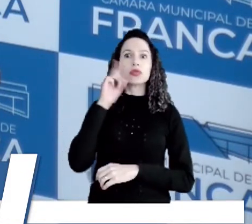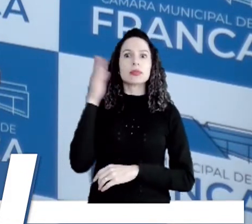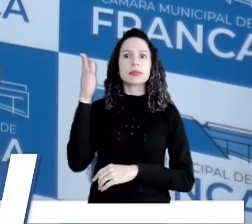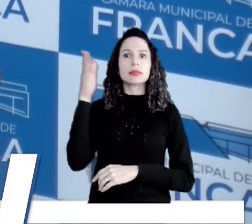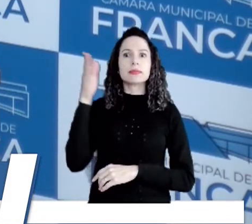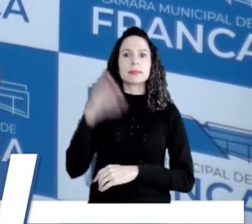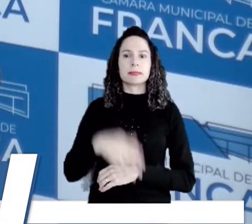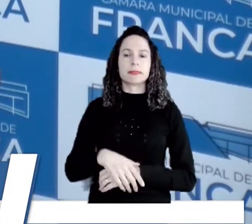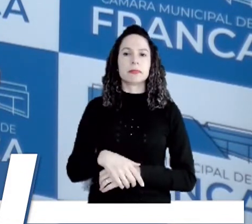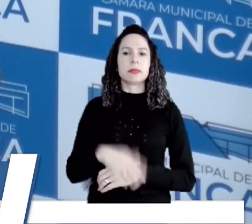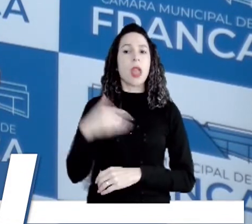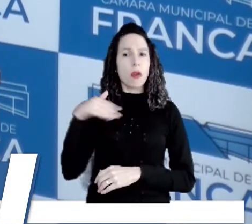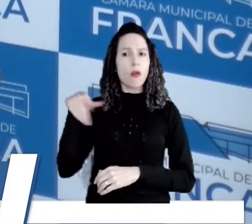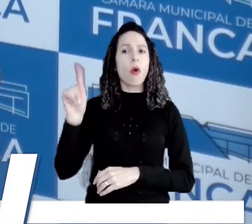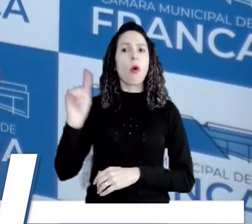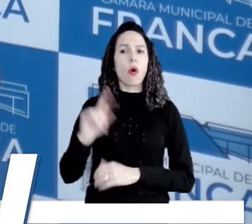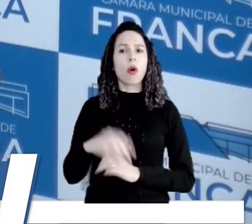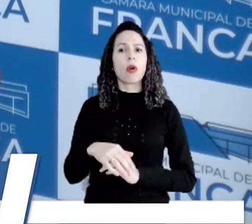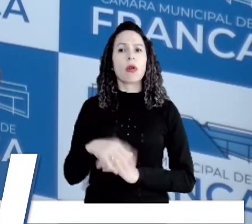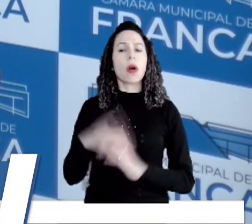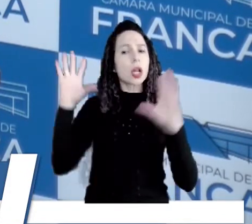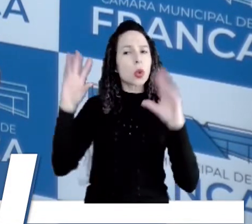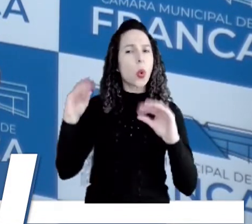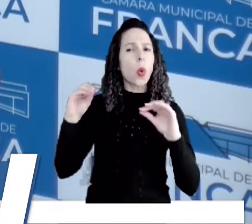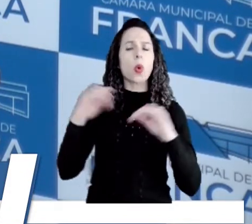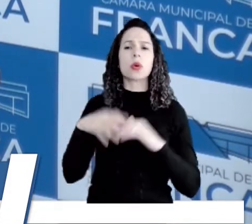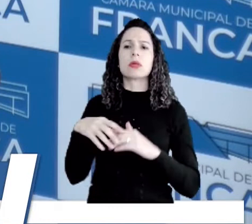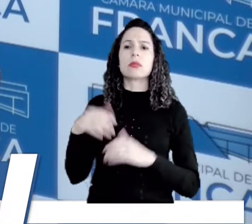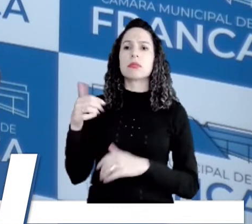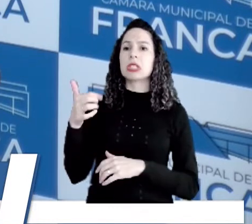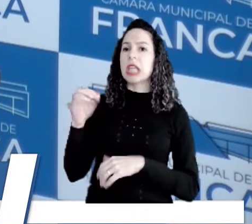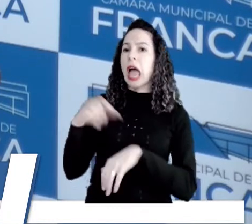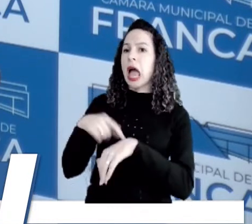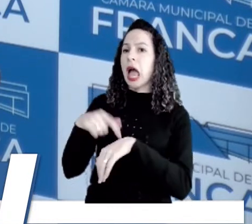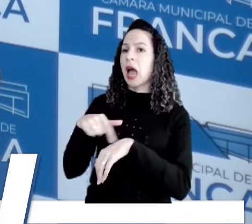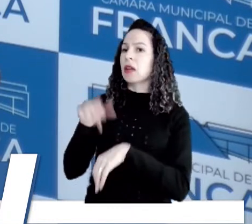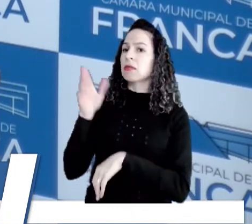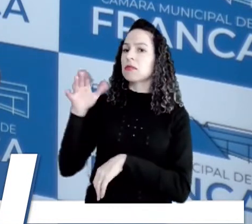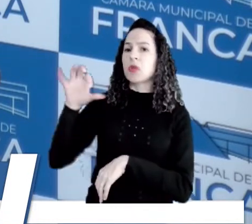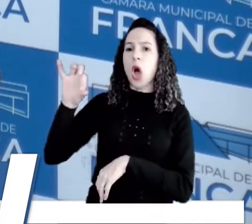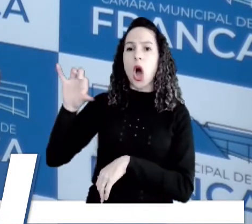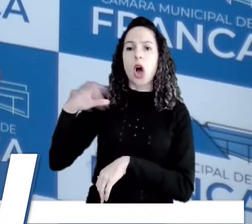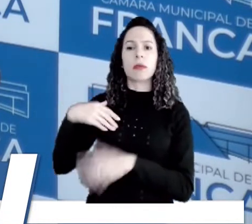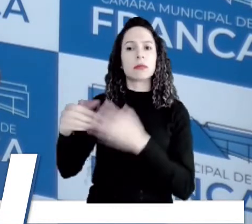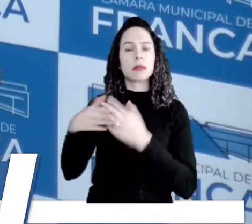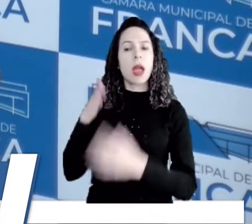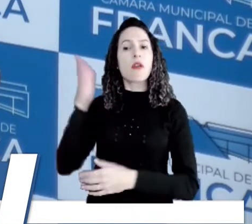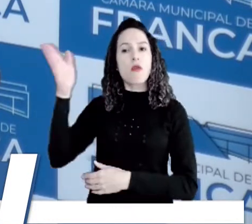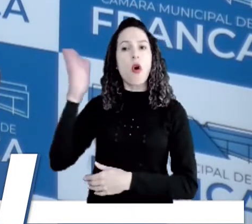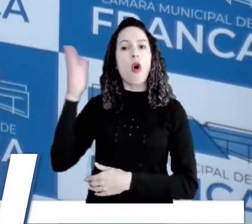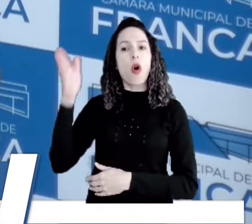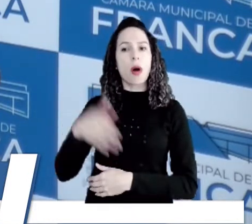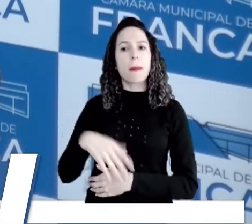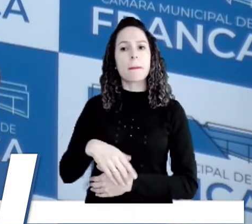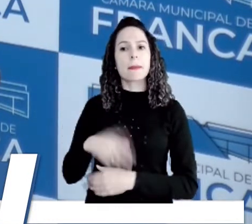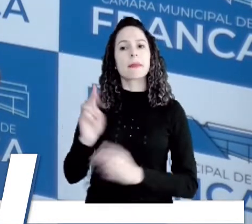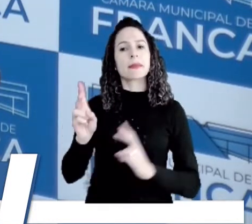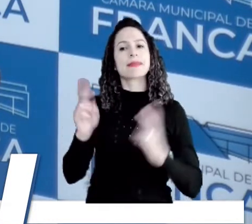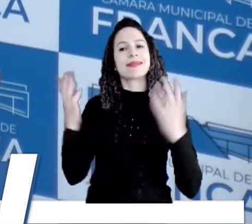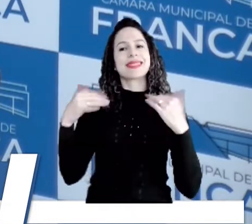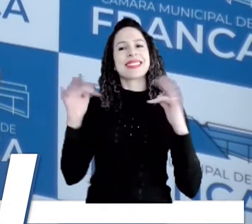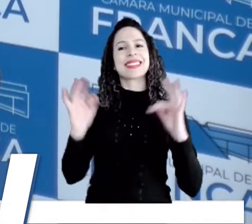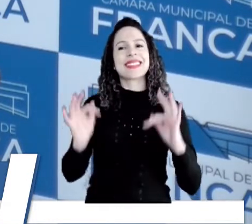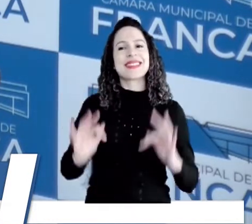Eu vou lá de noite, 10 horas da noite, 9, mas eu estou acompanhando, então eu fico feliz que é fruto